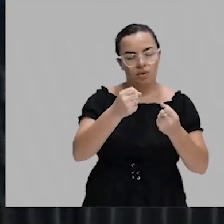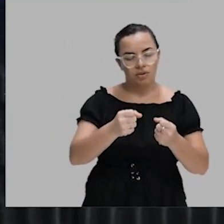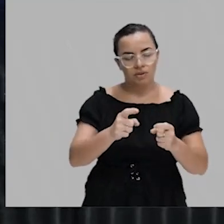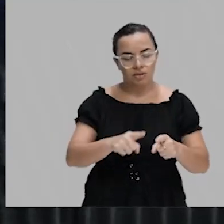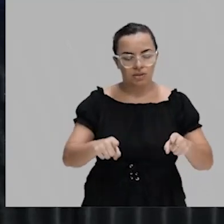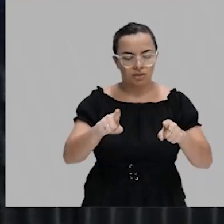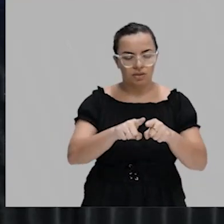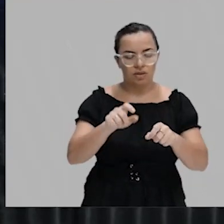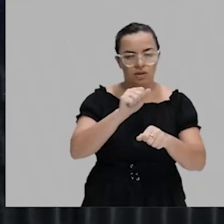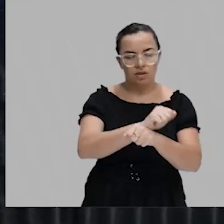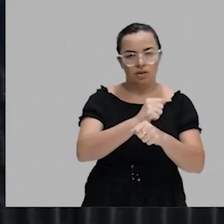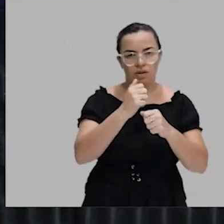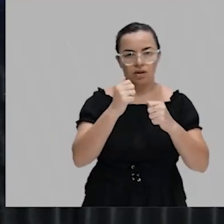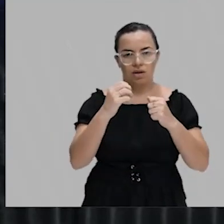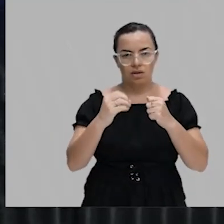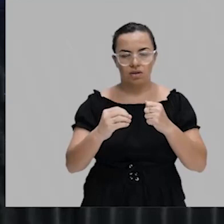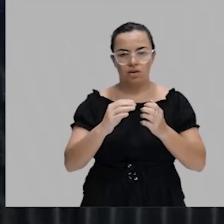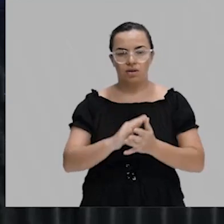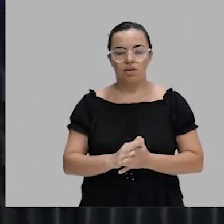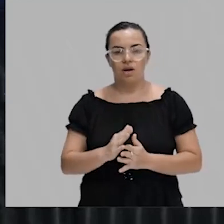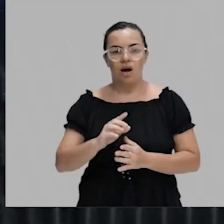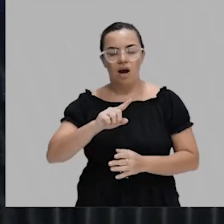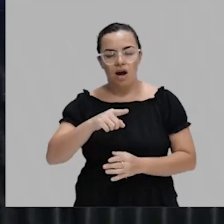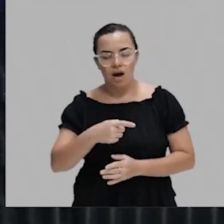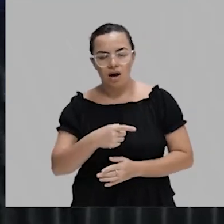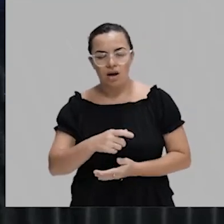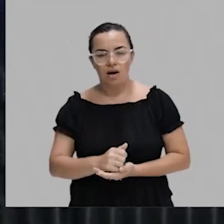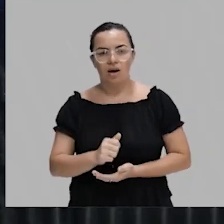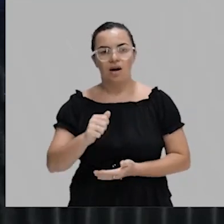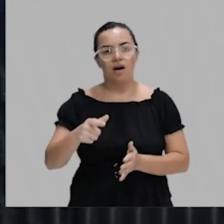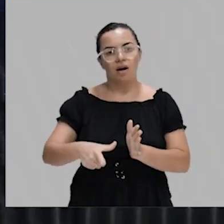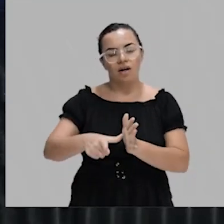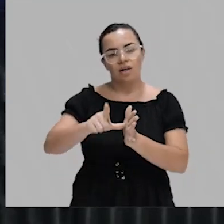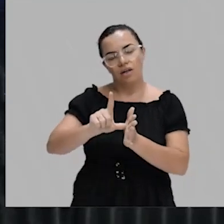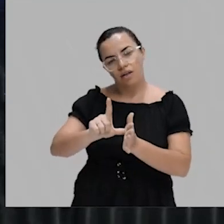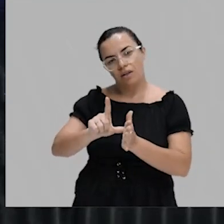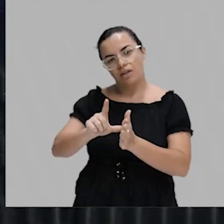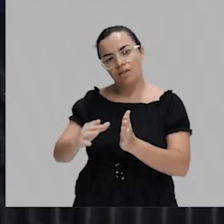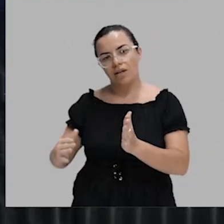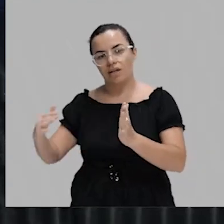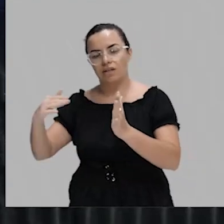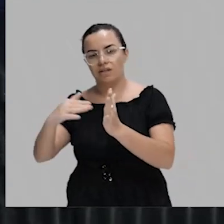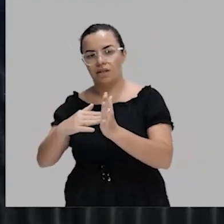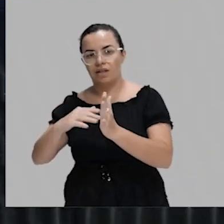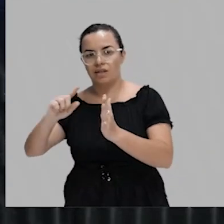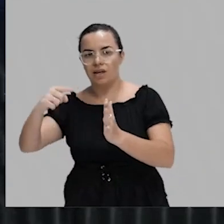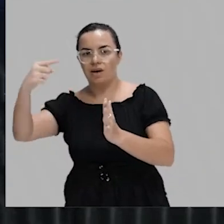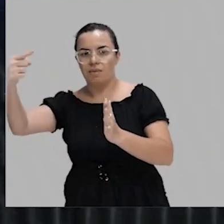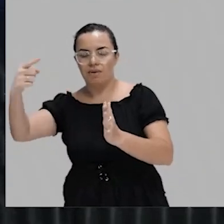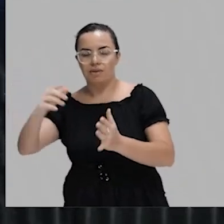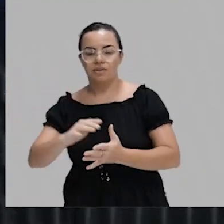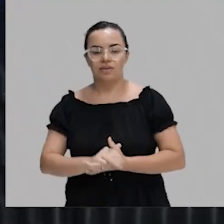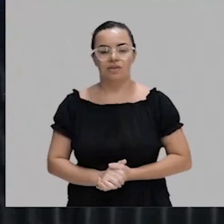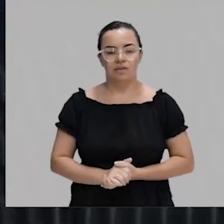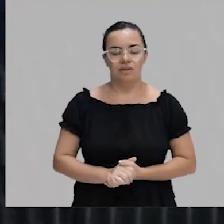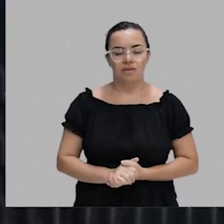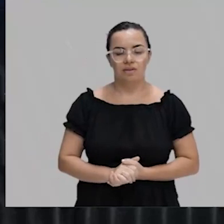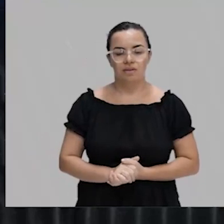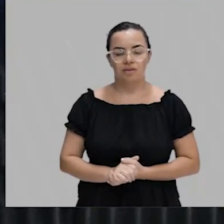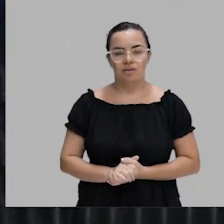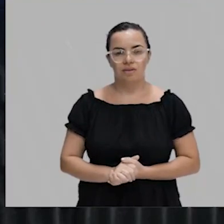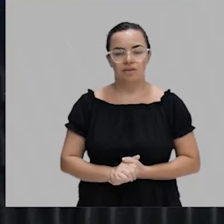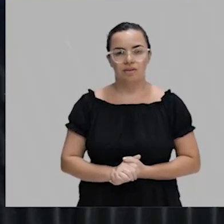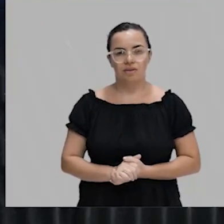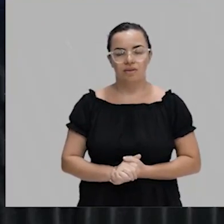ante, até, após. Gravaram? A, ante, até, após. Aí, a, ante, até, após. Repete. Na